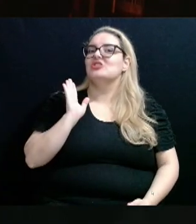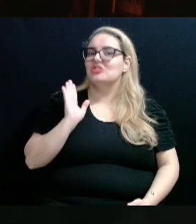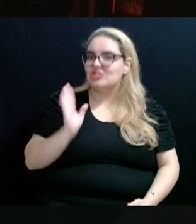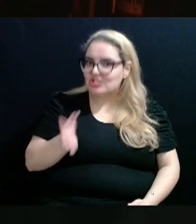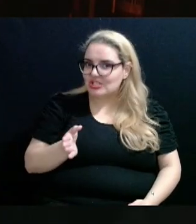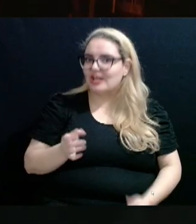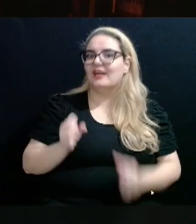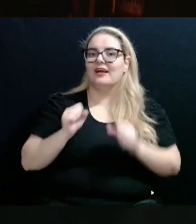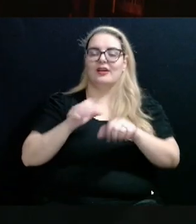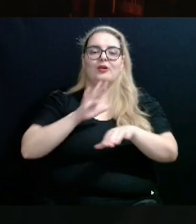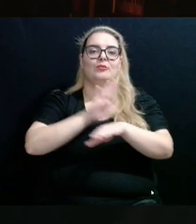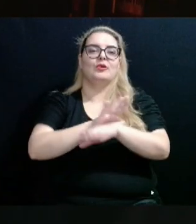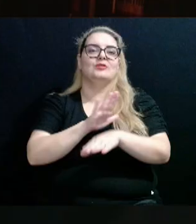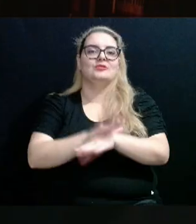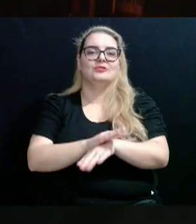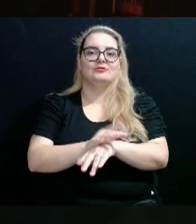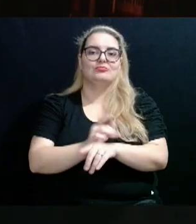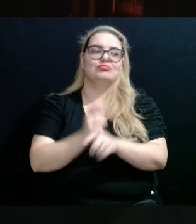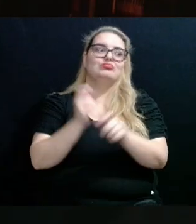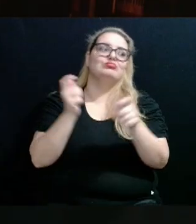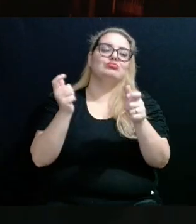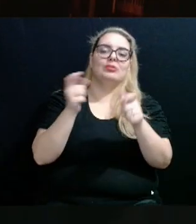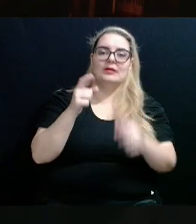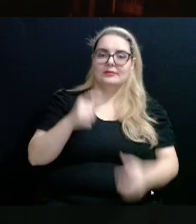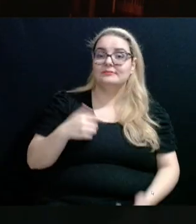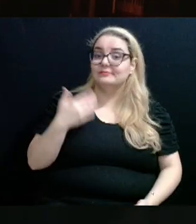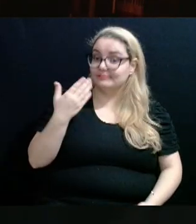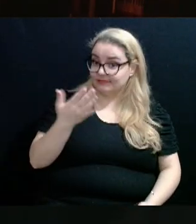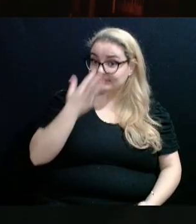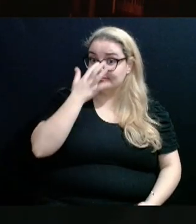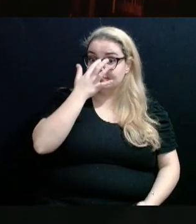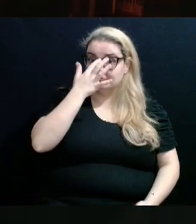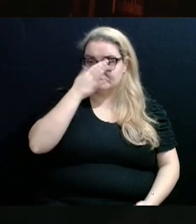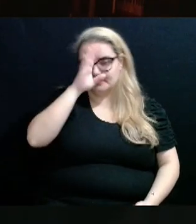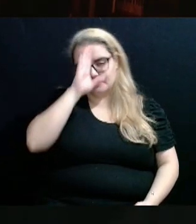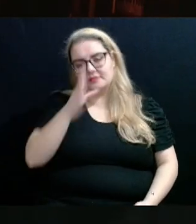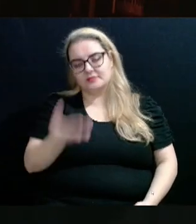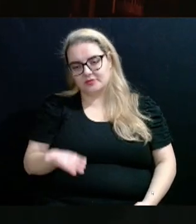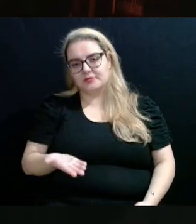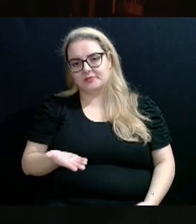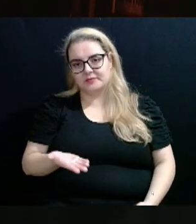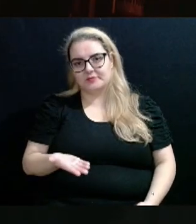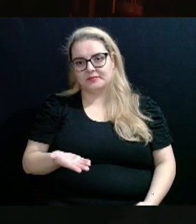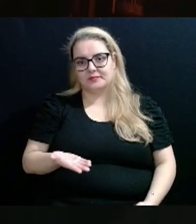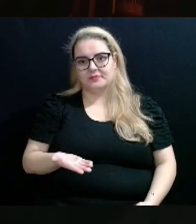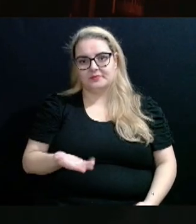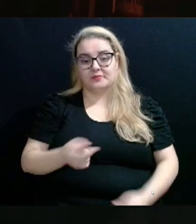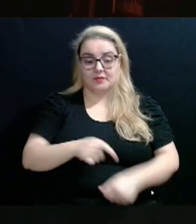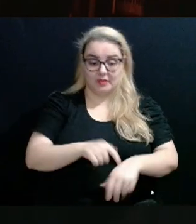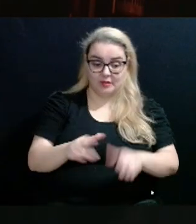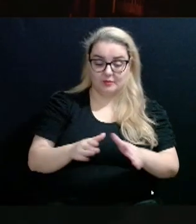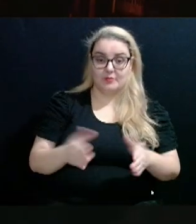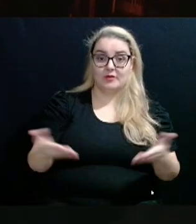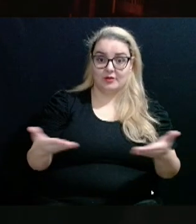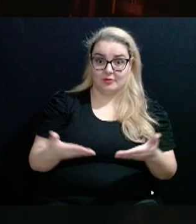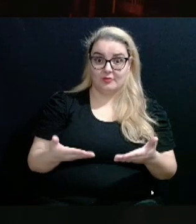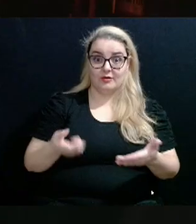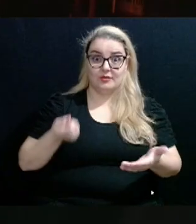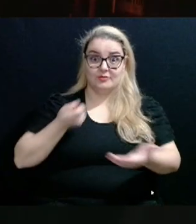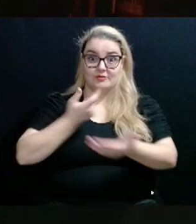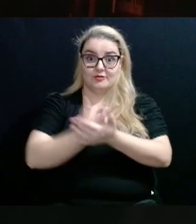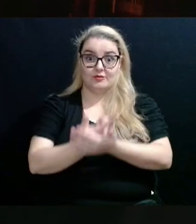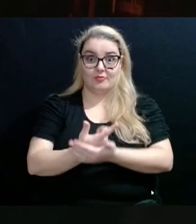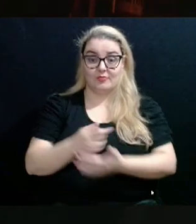muito você agora, principalmente, né, nessa fase que a gente está de comprar álbum, de começar a ter